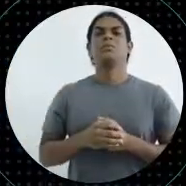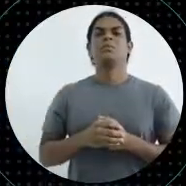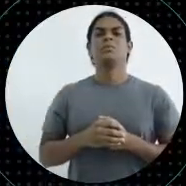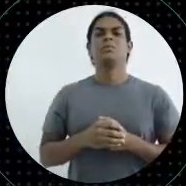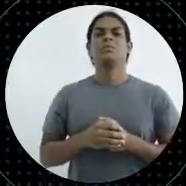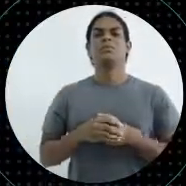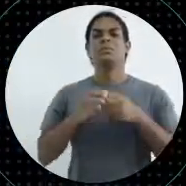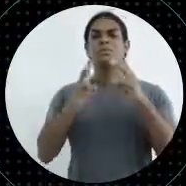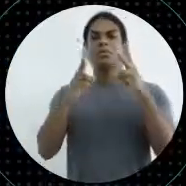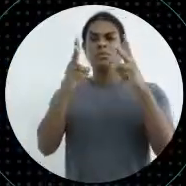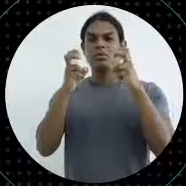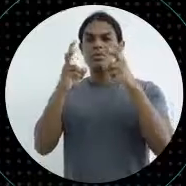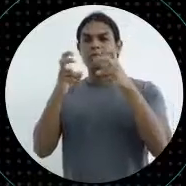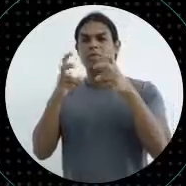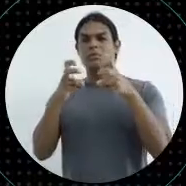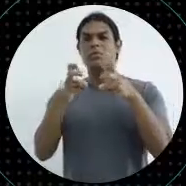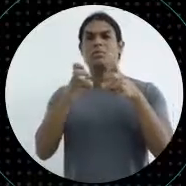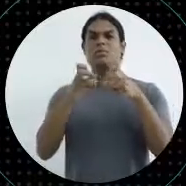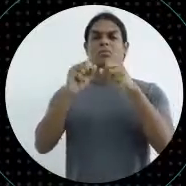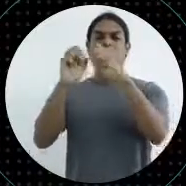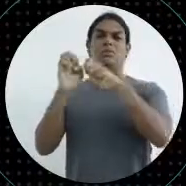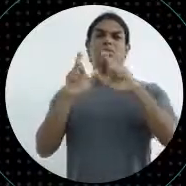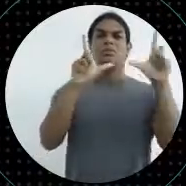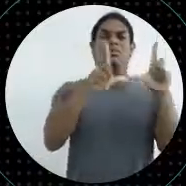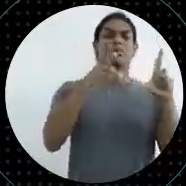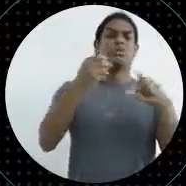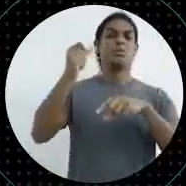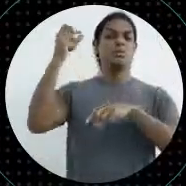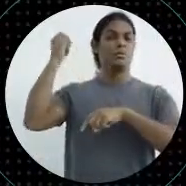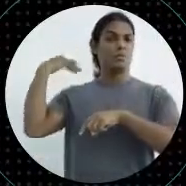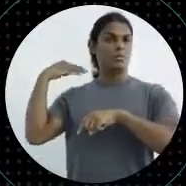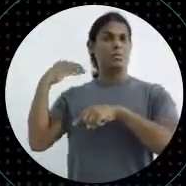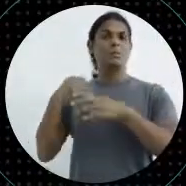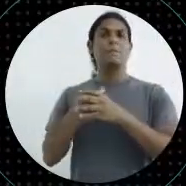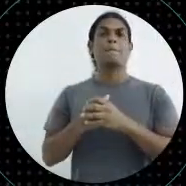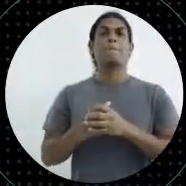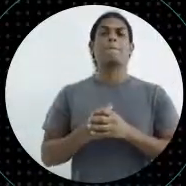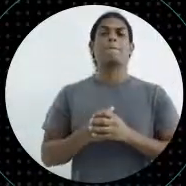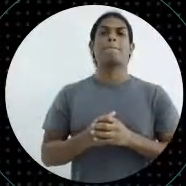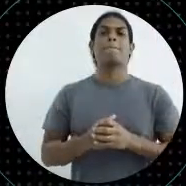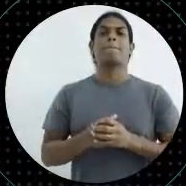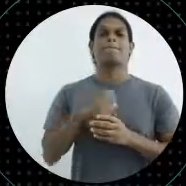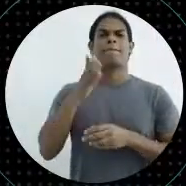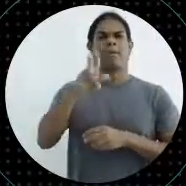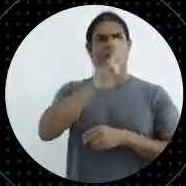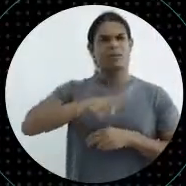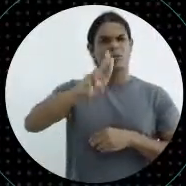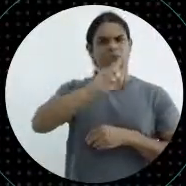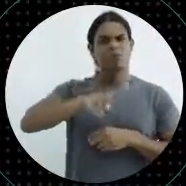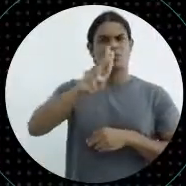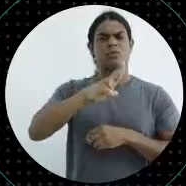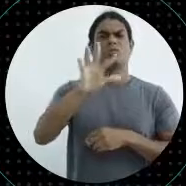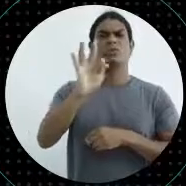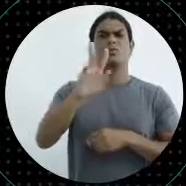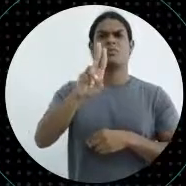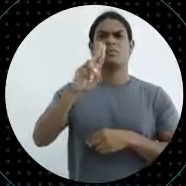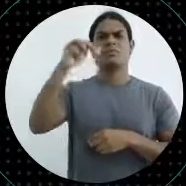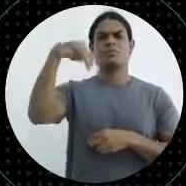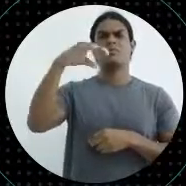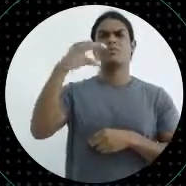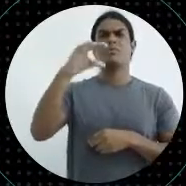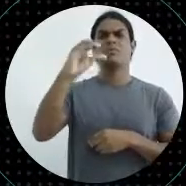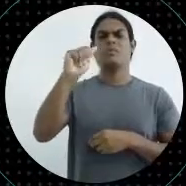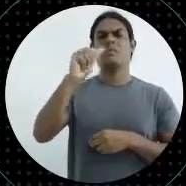passados, que a gente tem click function. Então a gente está adicionando uma função. Uma função é algo que vai ser feito, algo que vai ser